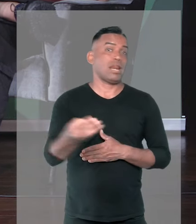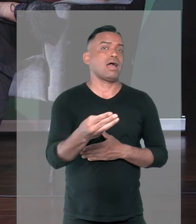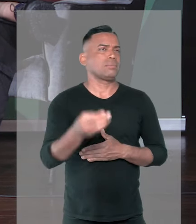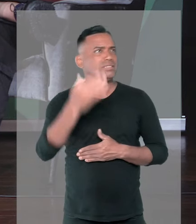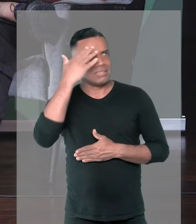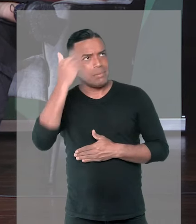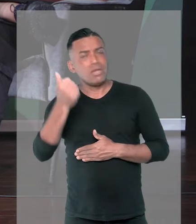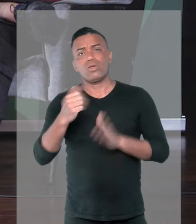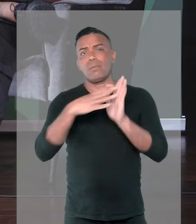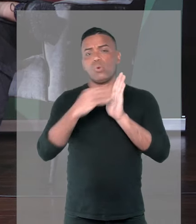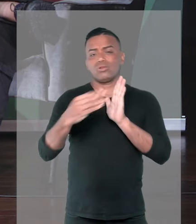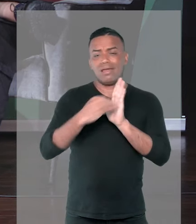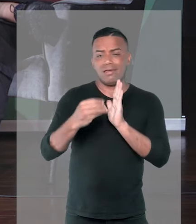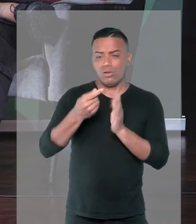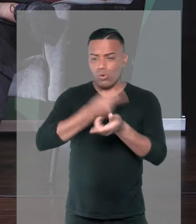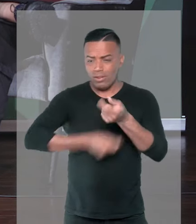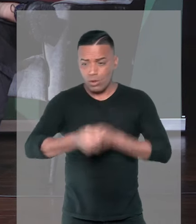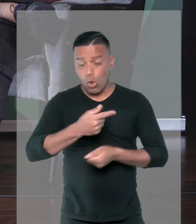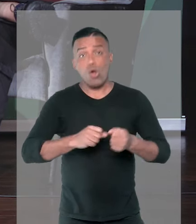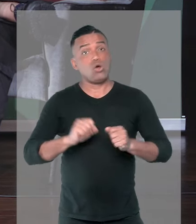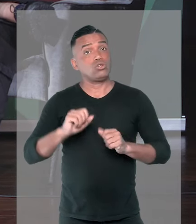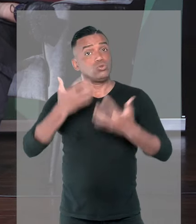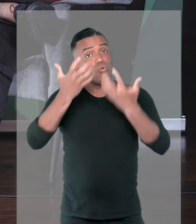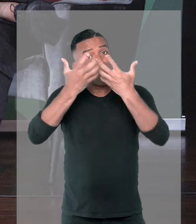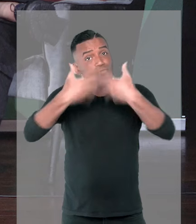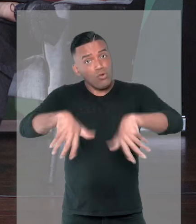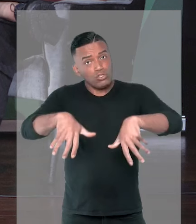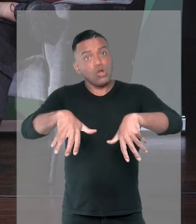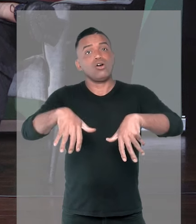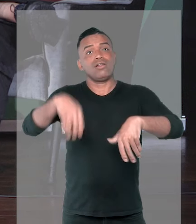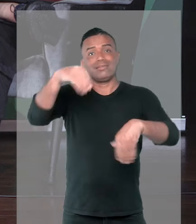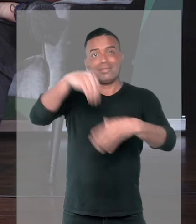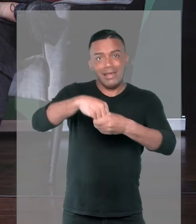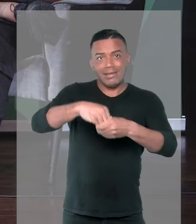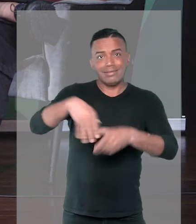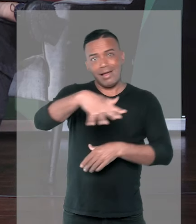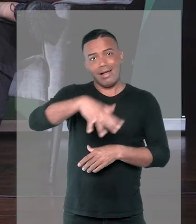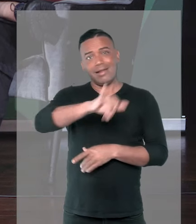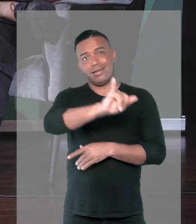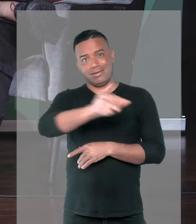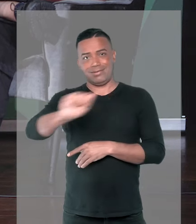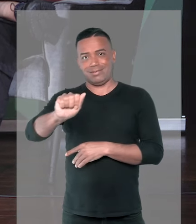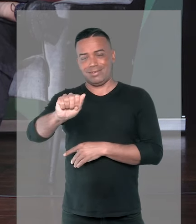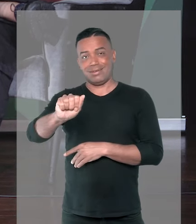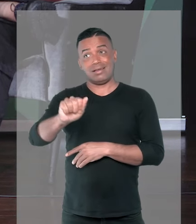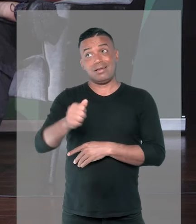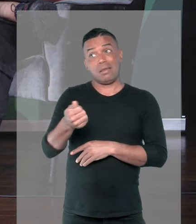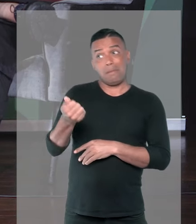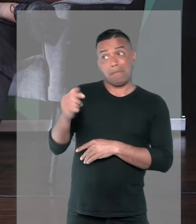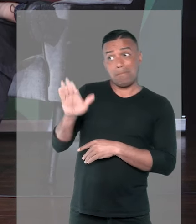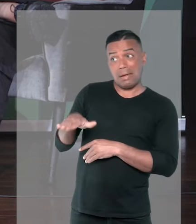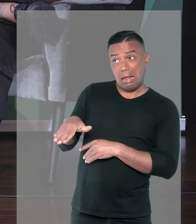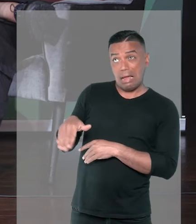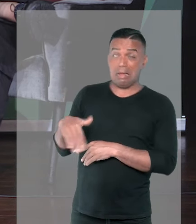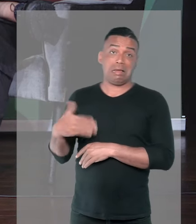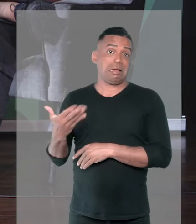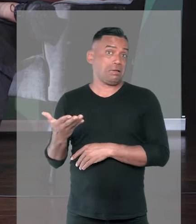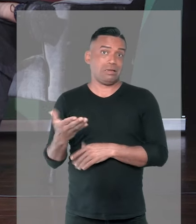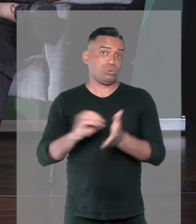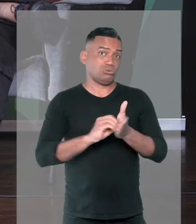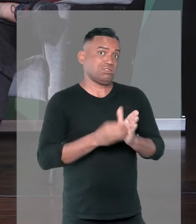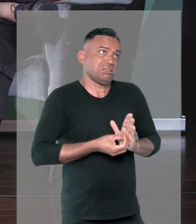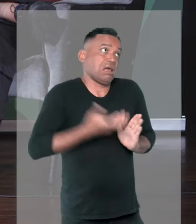funciona como modelo de negócio eh pra Inteligência Artificial não é não é necessariamente nem mais barato e nem é necessariamente